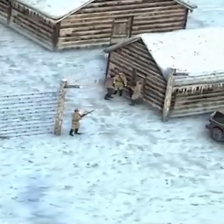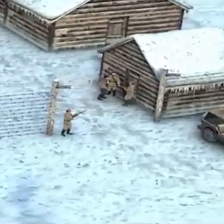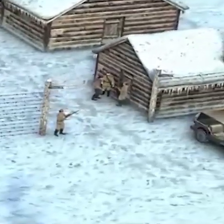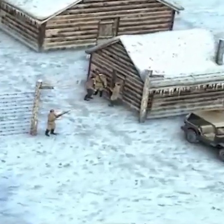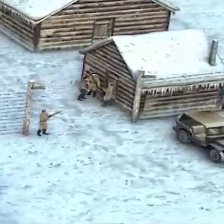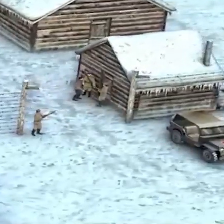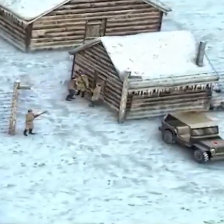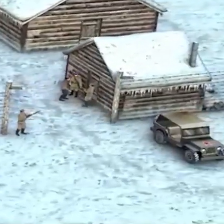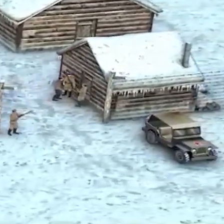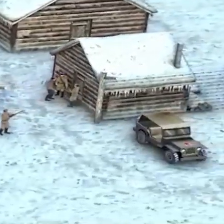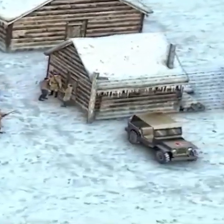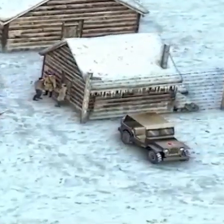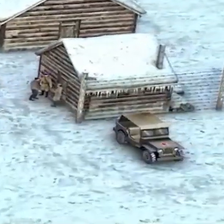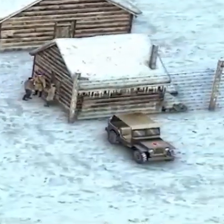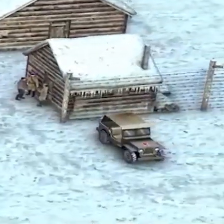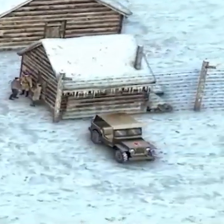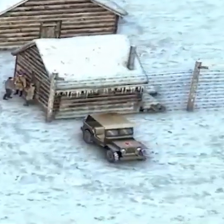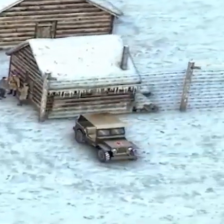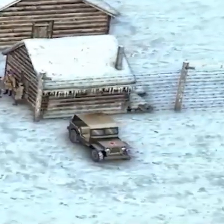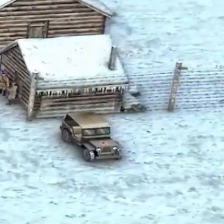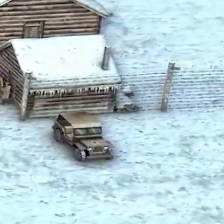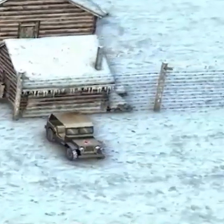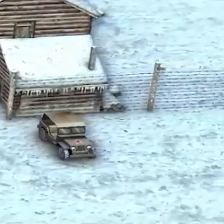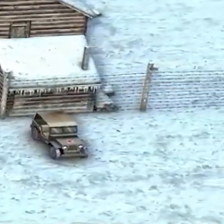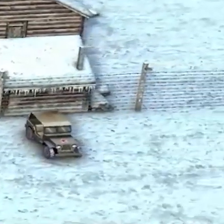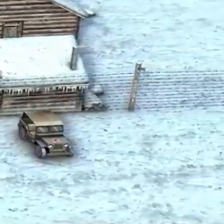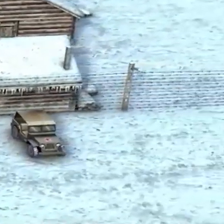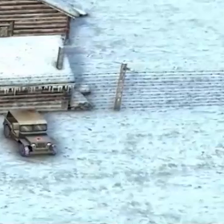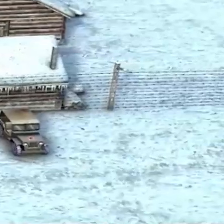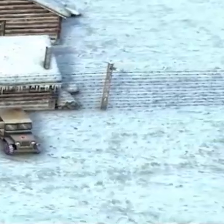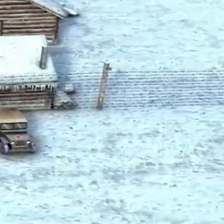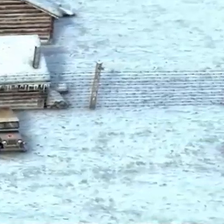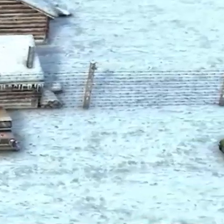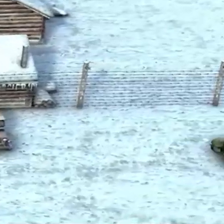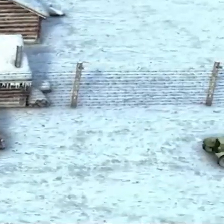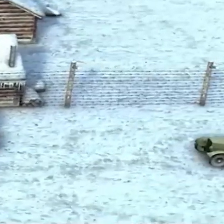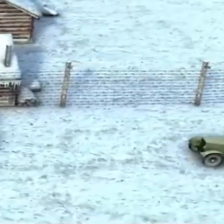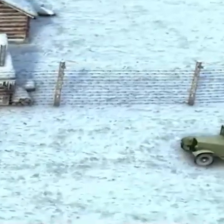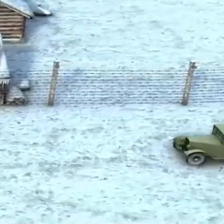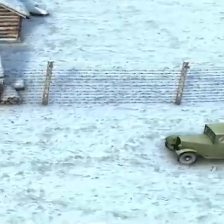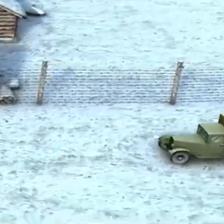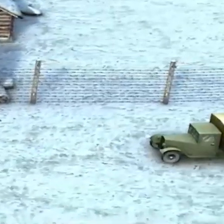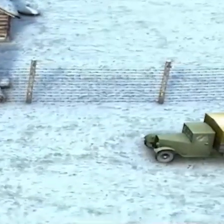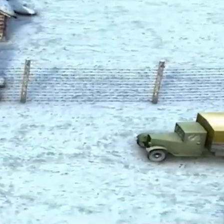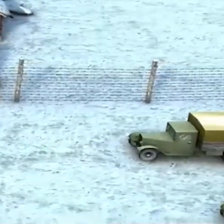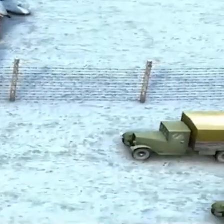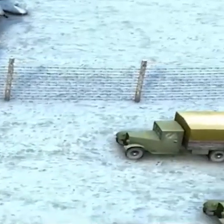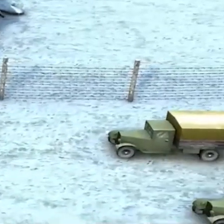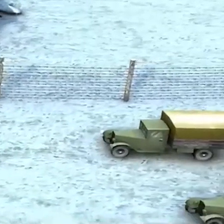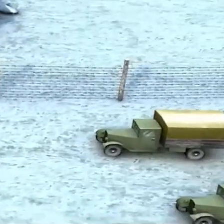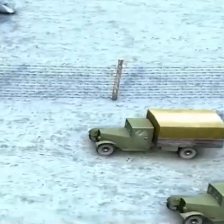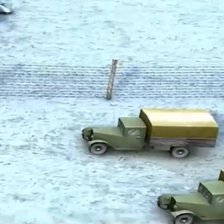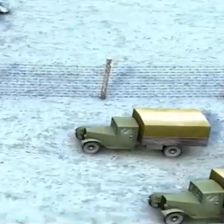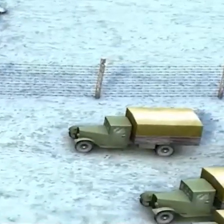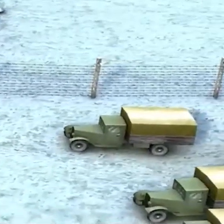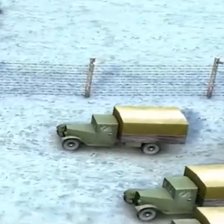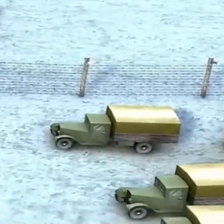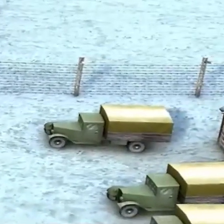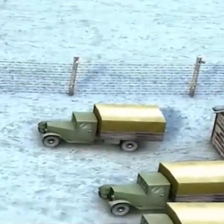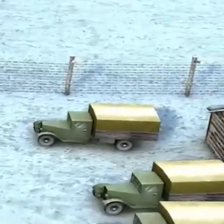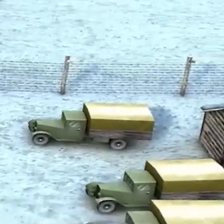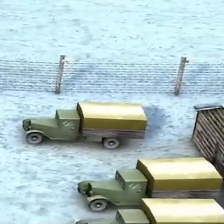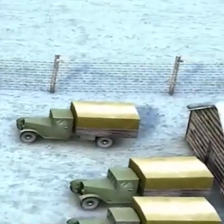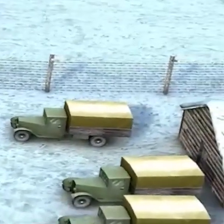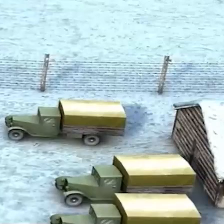em 1960 o Gulag foi oficialmente suprimido. Ainda assim, a intimidação política